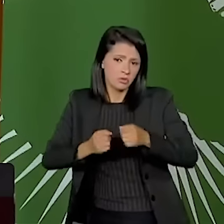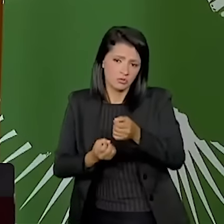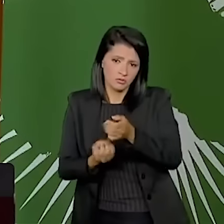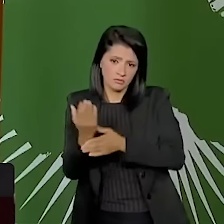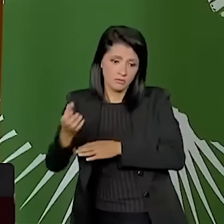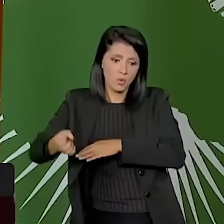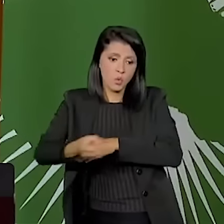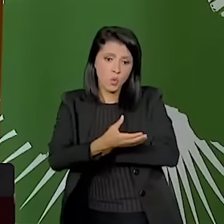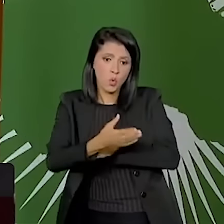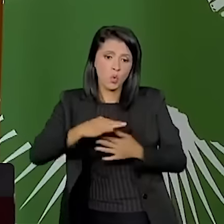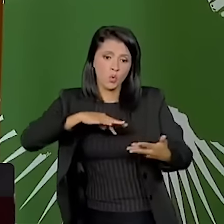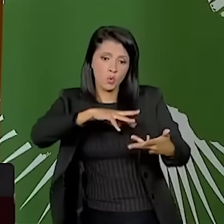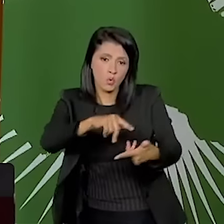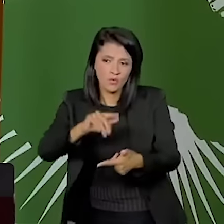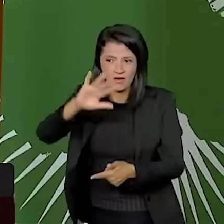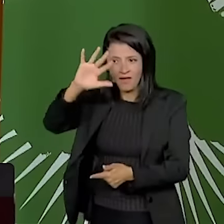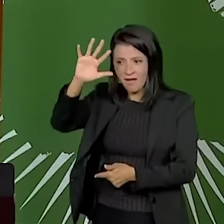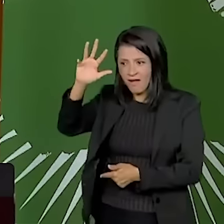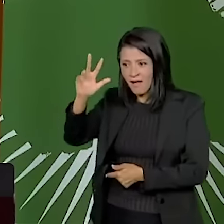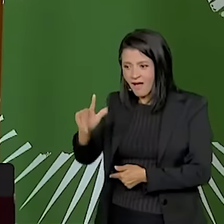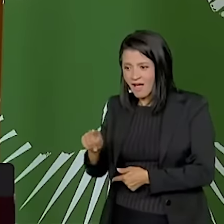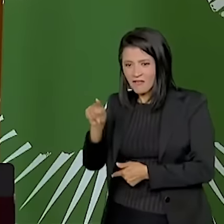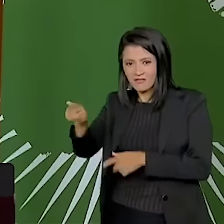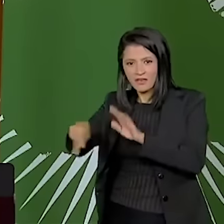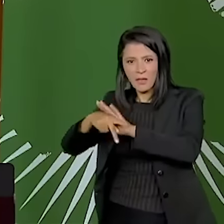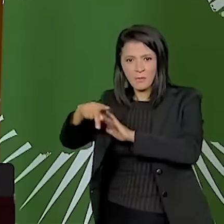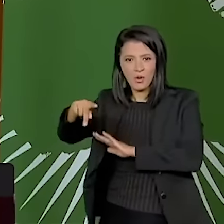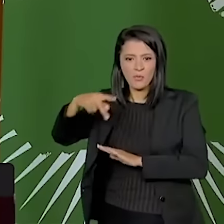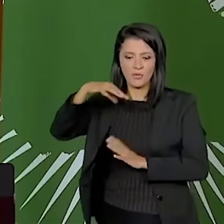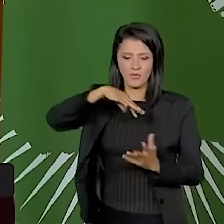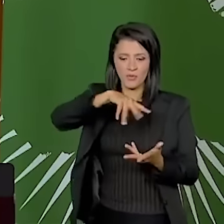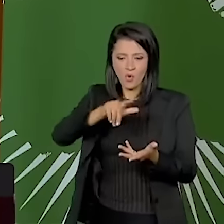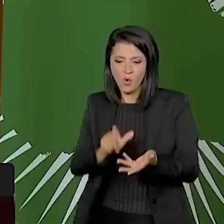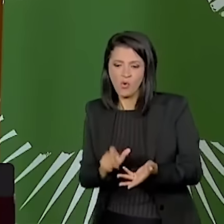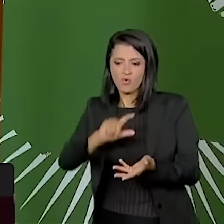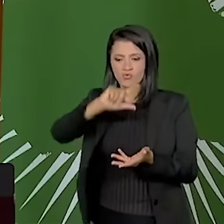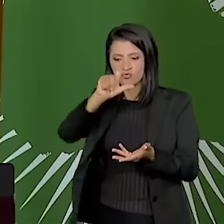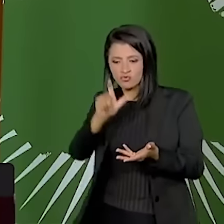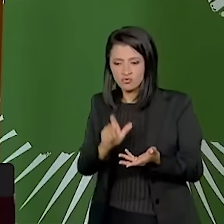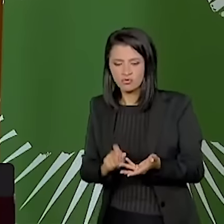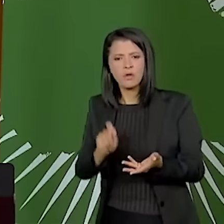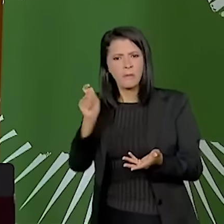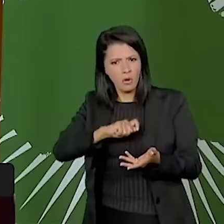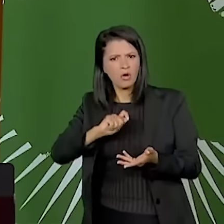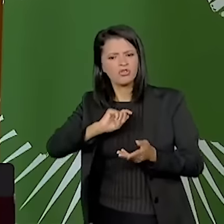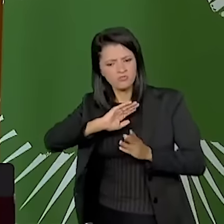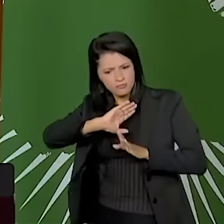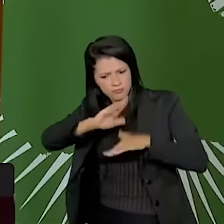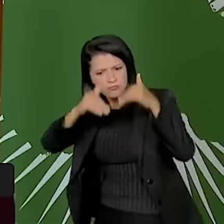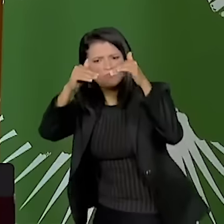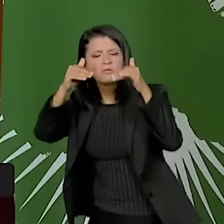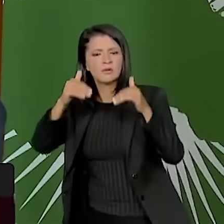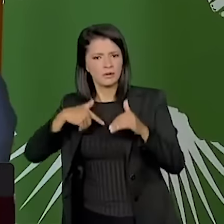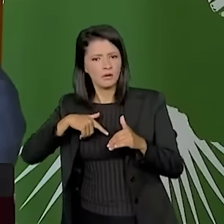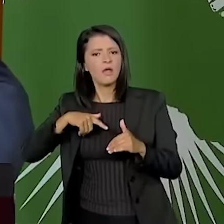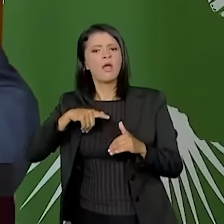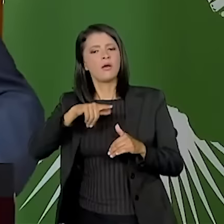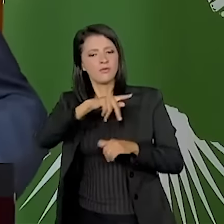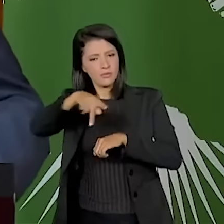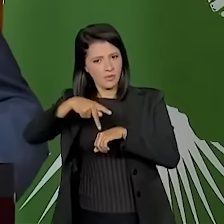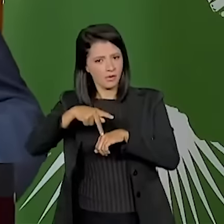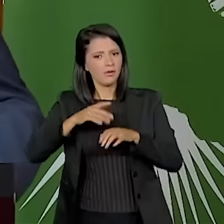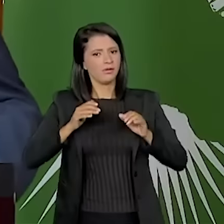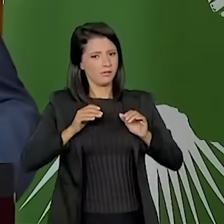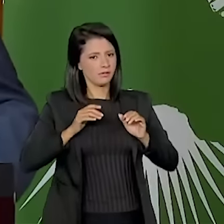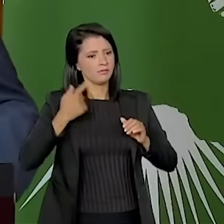mundo. A África é uma parte do mundo que pode crescer muito. Os países ricos precisam acreditar no